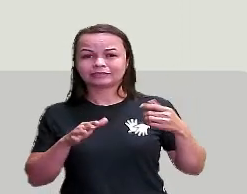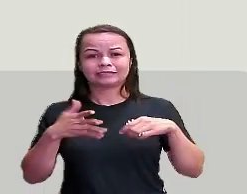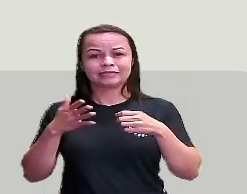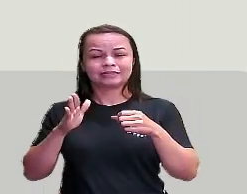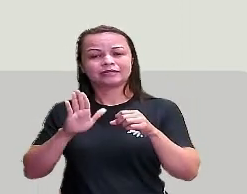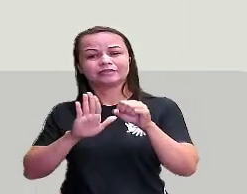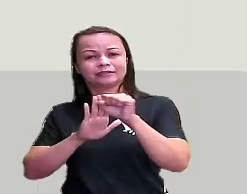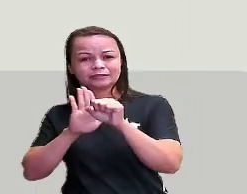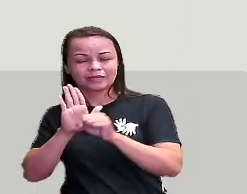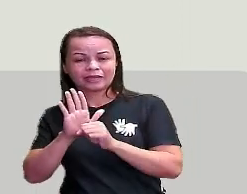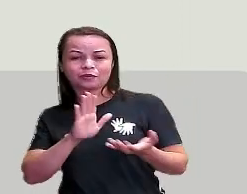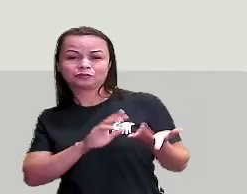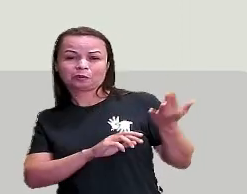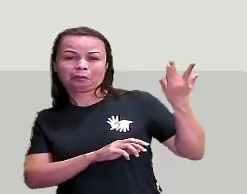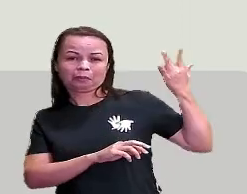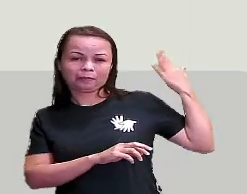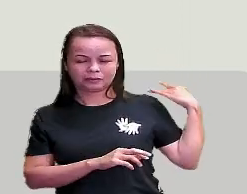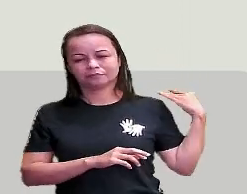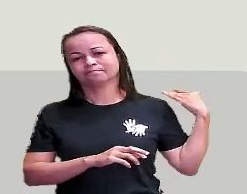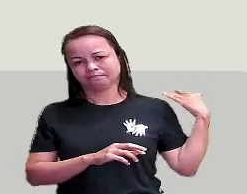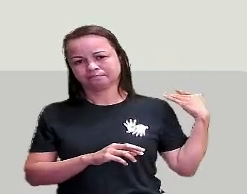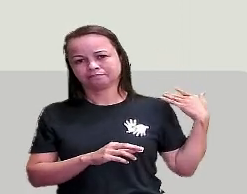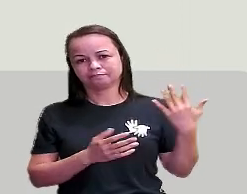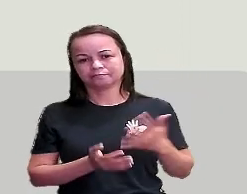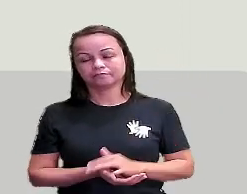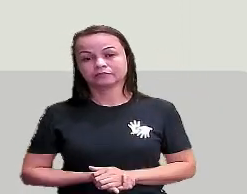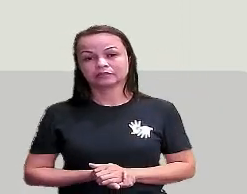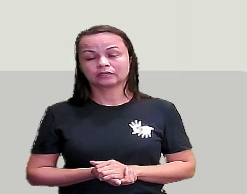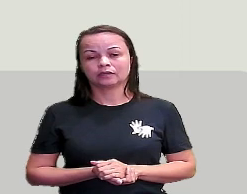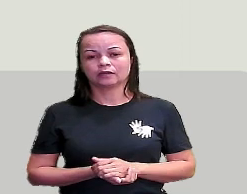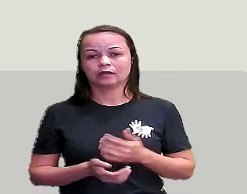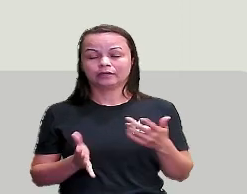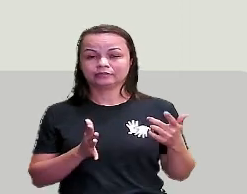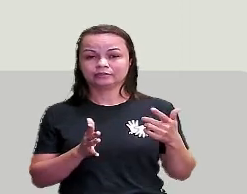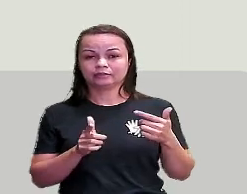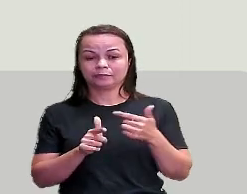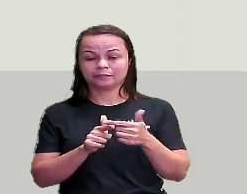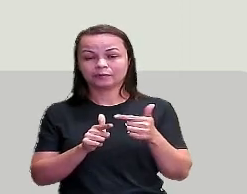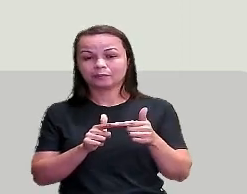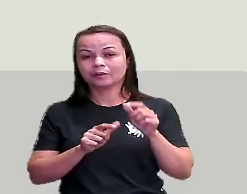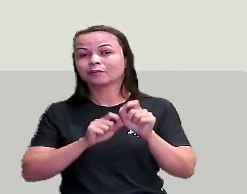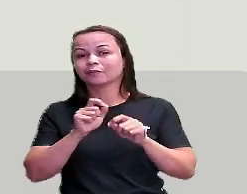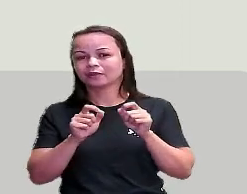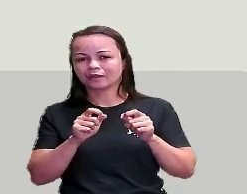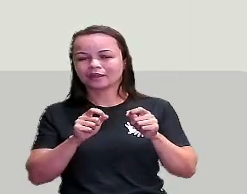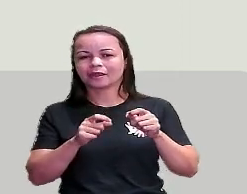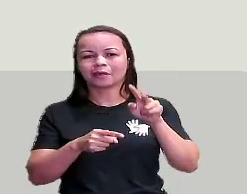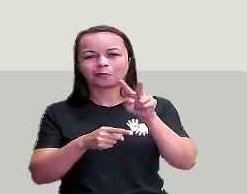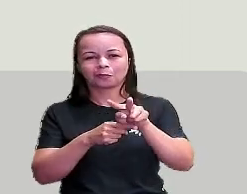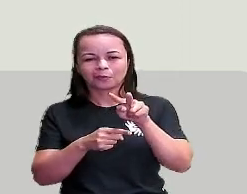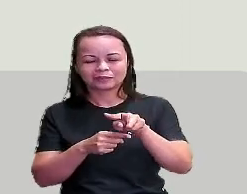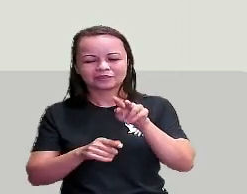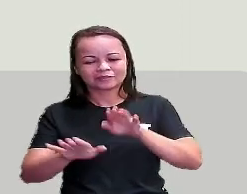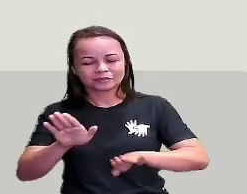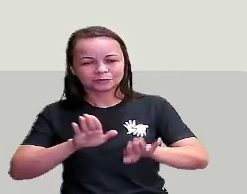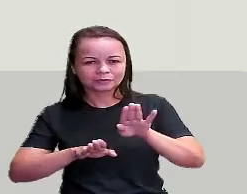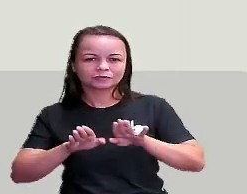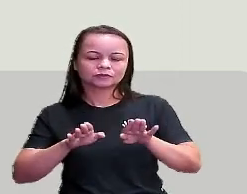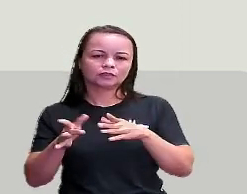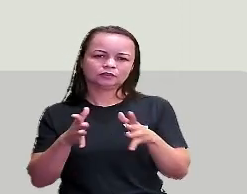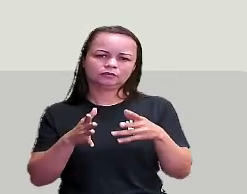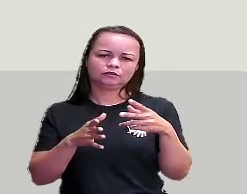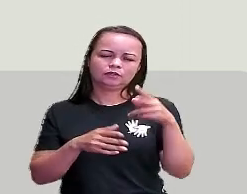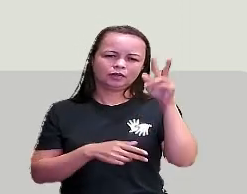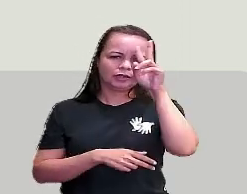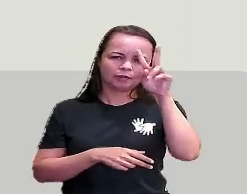e impérios bem anteriores, bem antigo mesmo. O problema é a preservação. Lembrando que essas